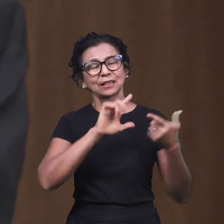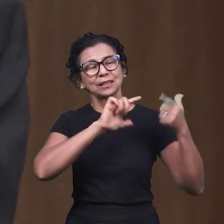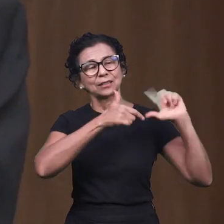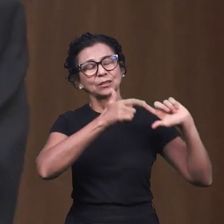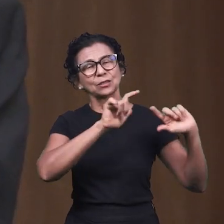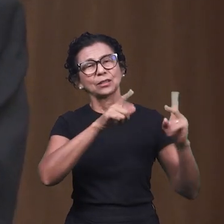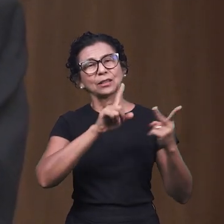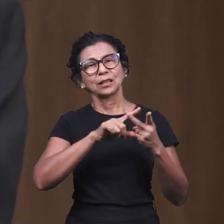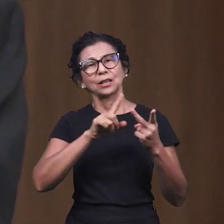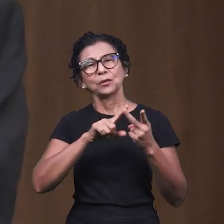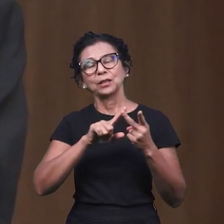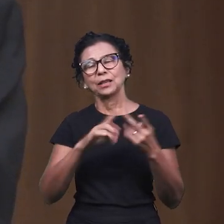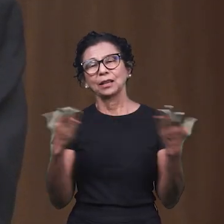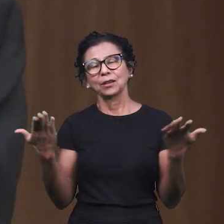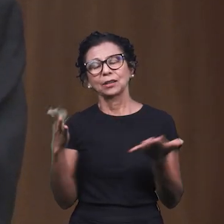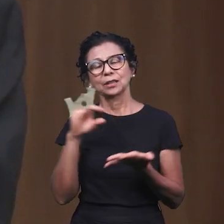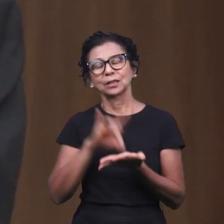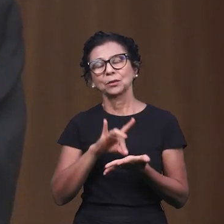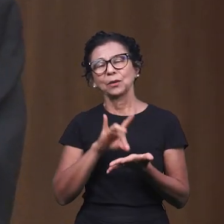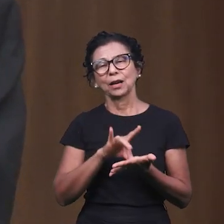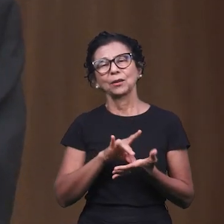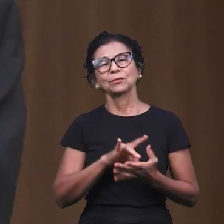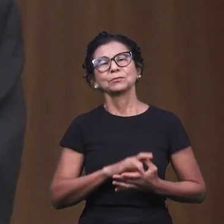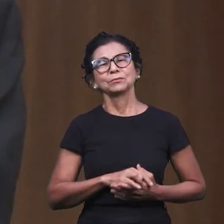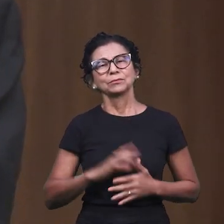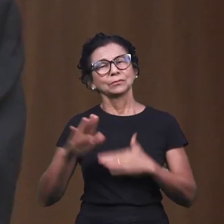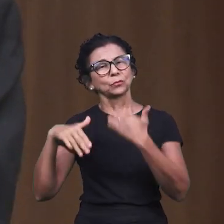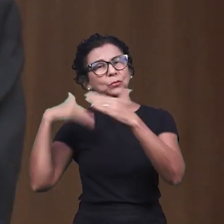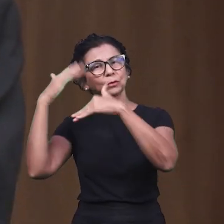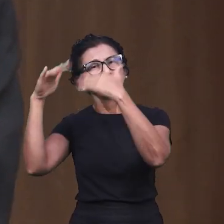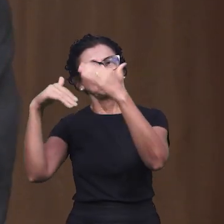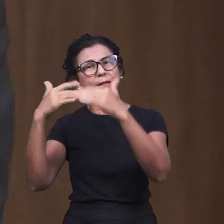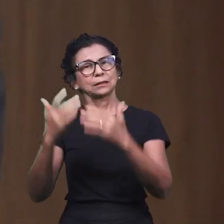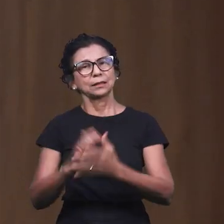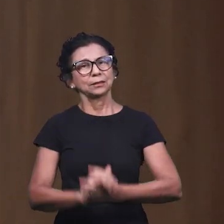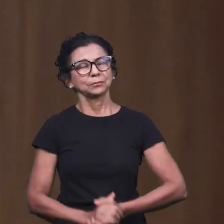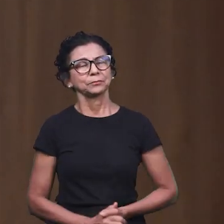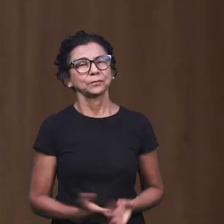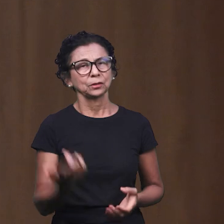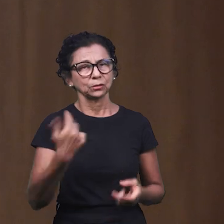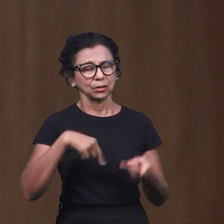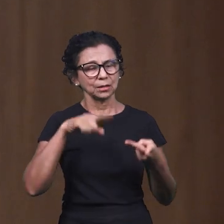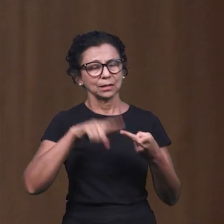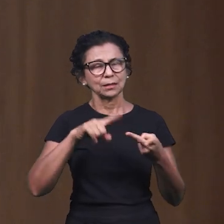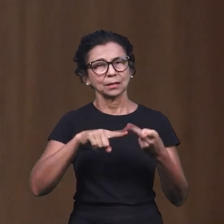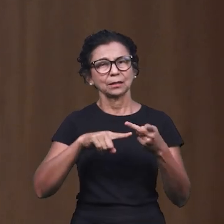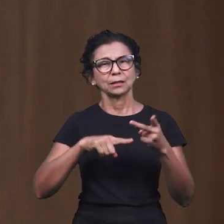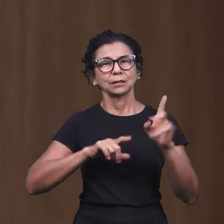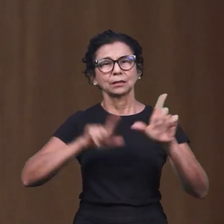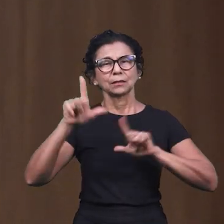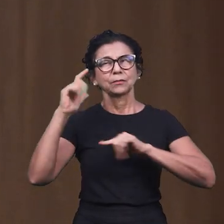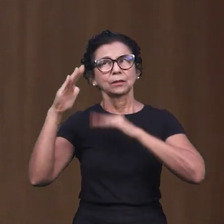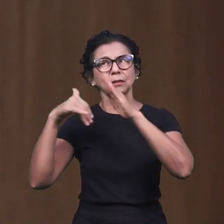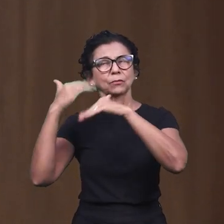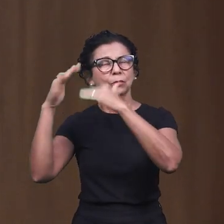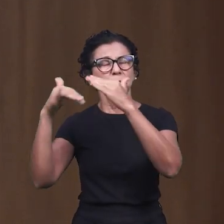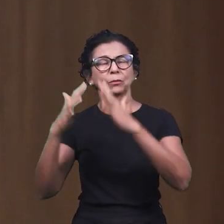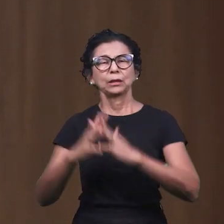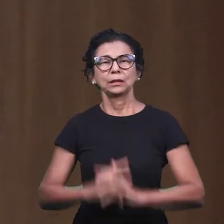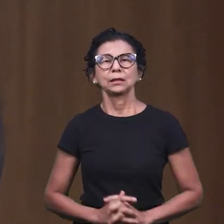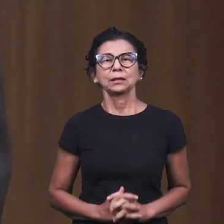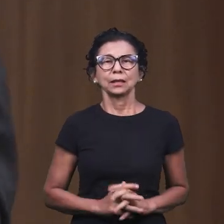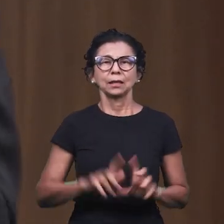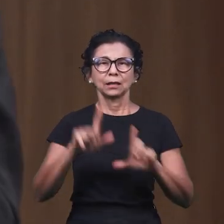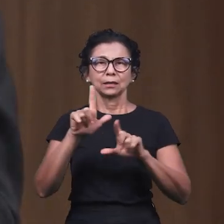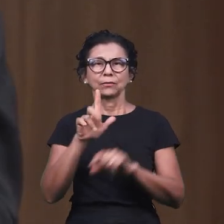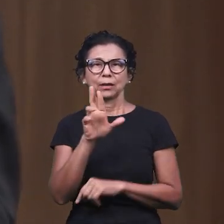claro que a tecnologia ela pode ser usada de forma errada, pode. Então, tudo